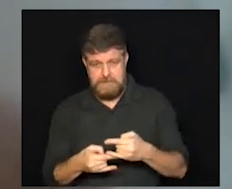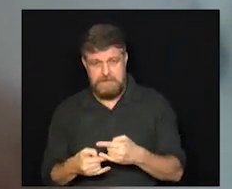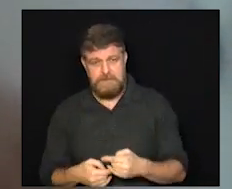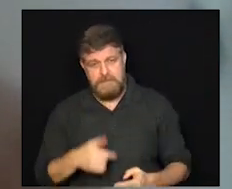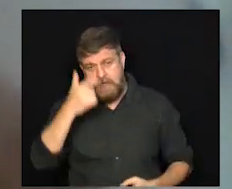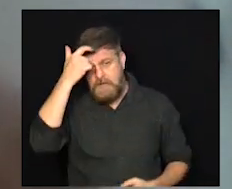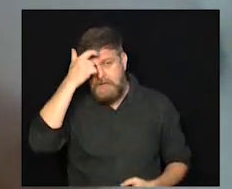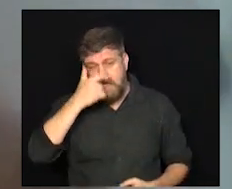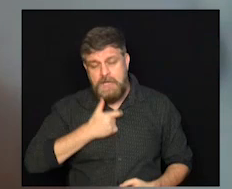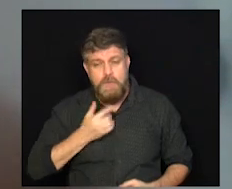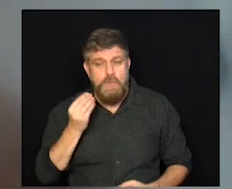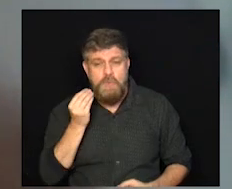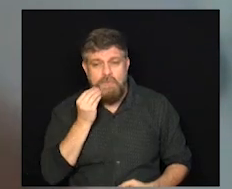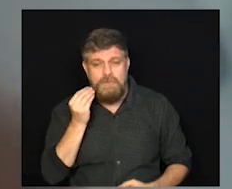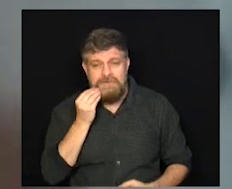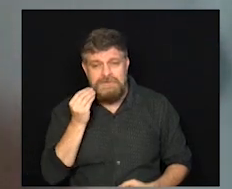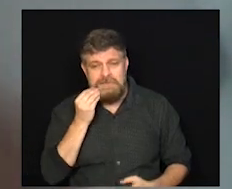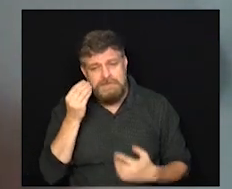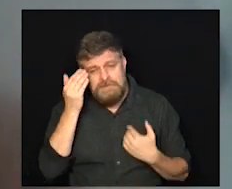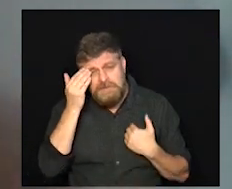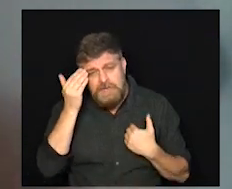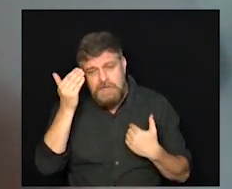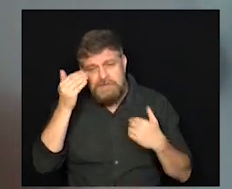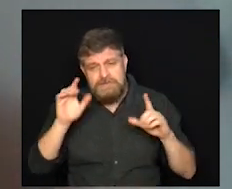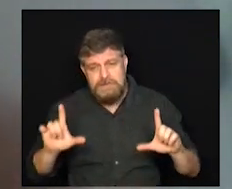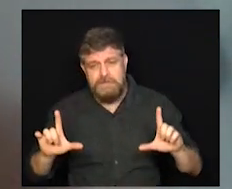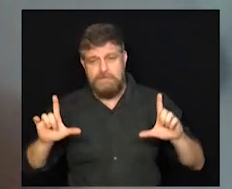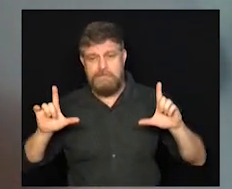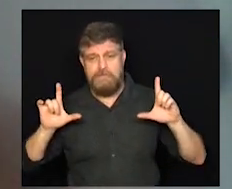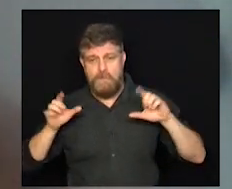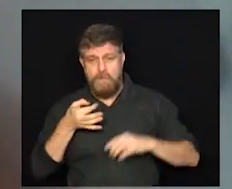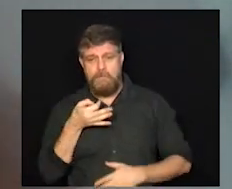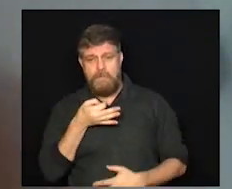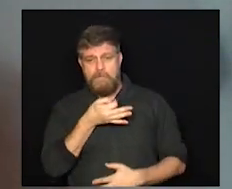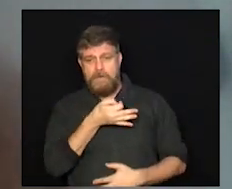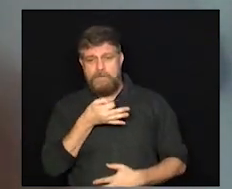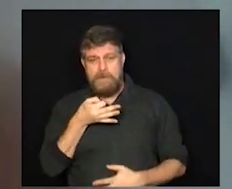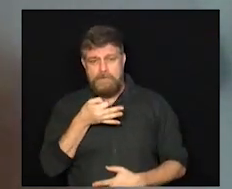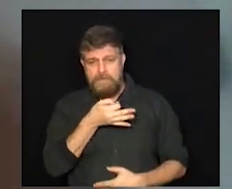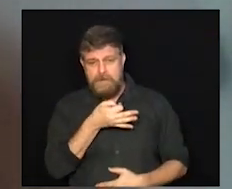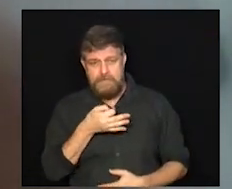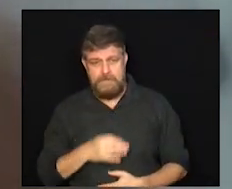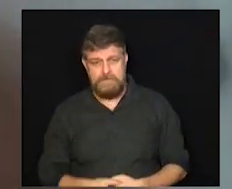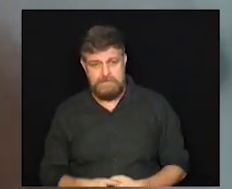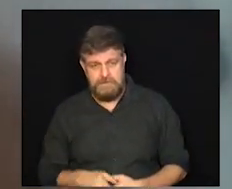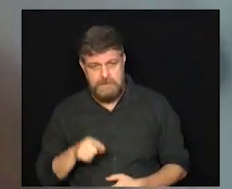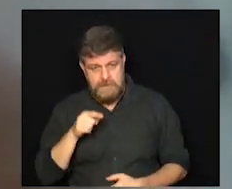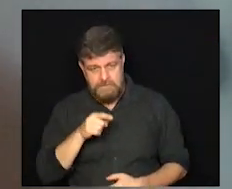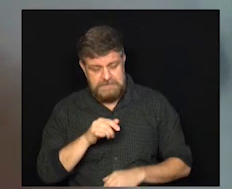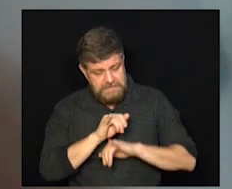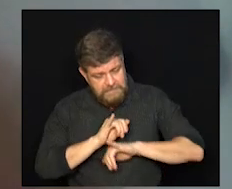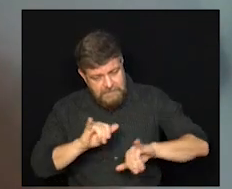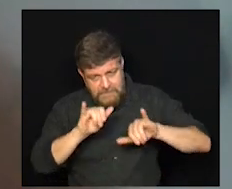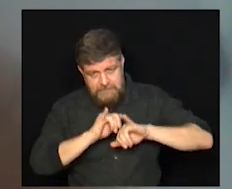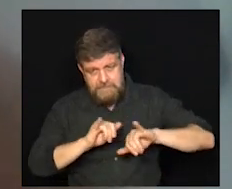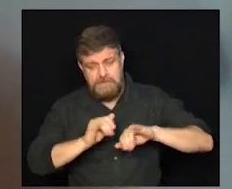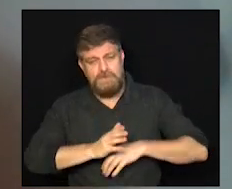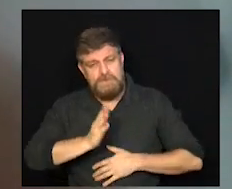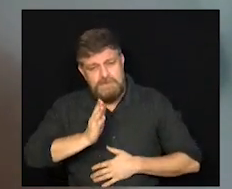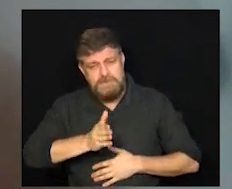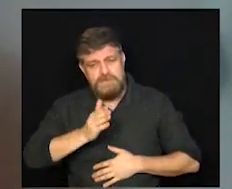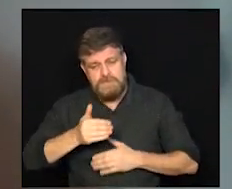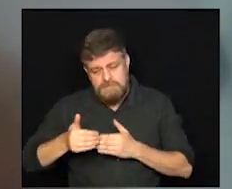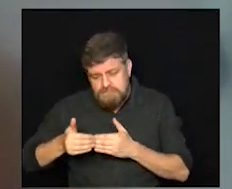Cecília, a oportunidade de estar podendo falar aqui com vocês nesse estudo, como você bem salientou na sua fala inicial,